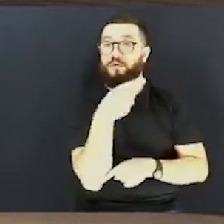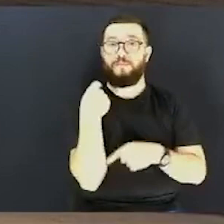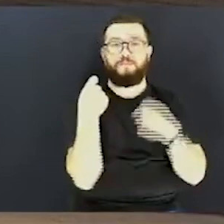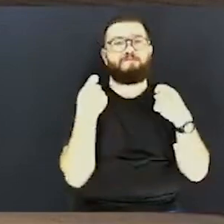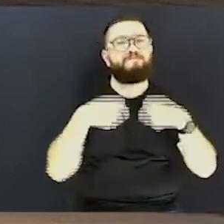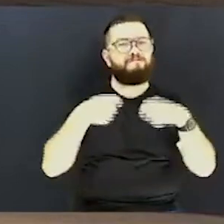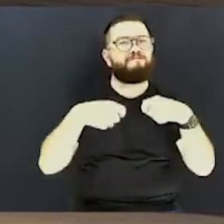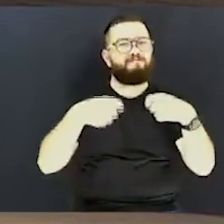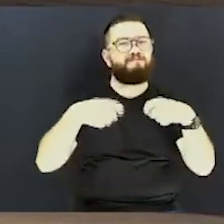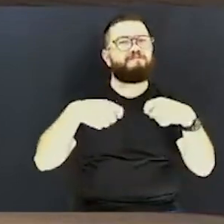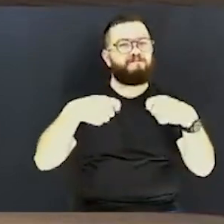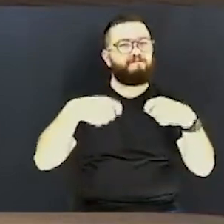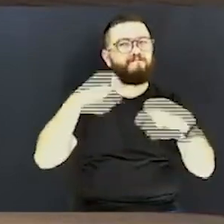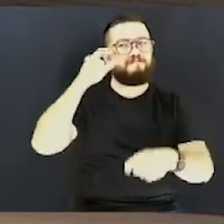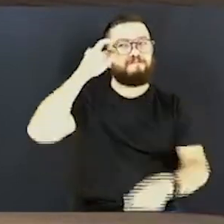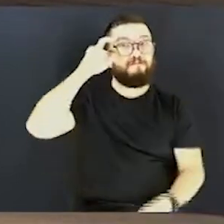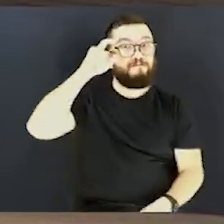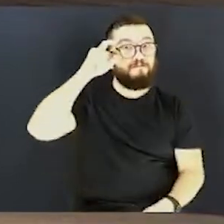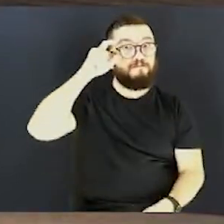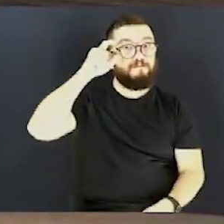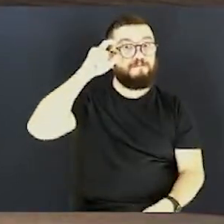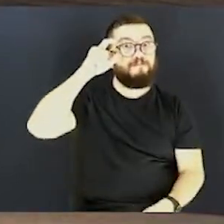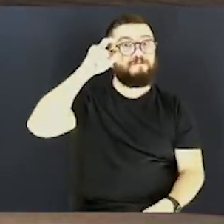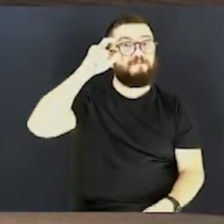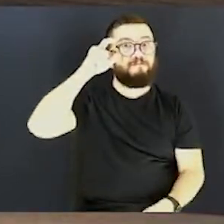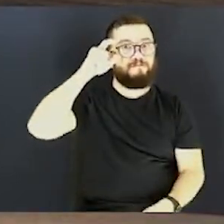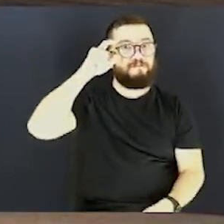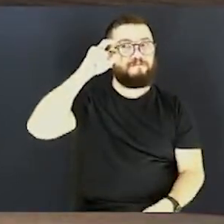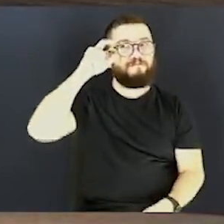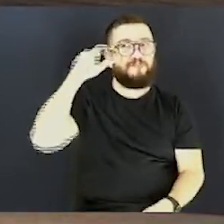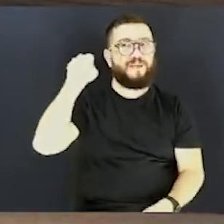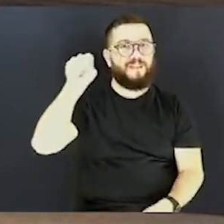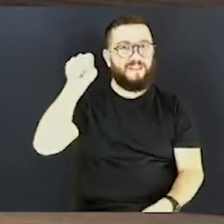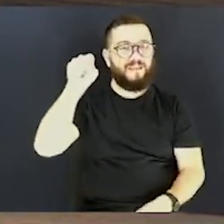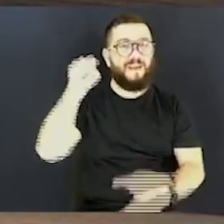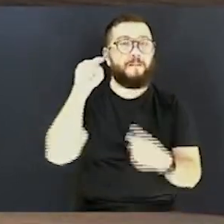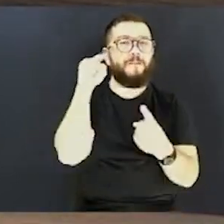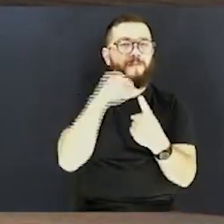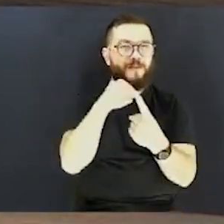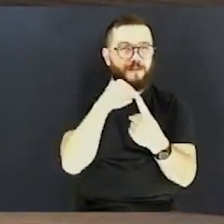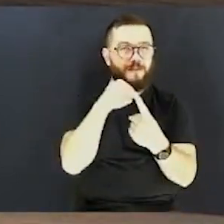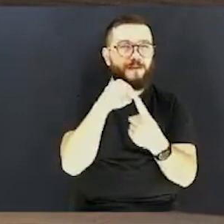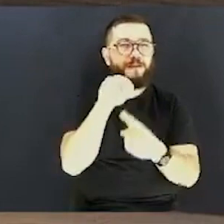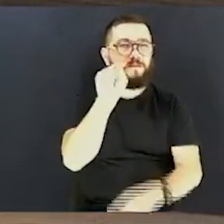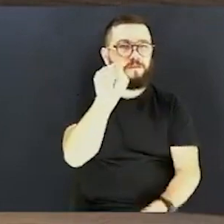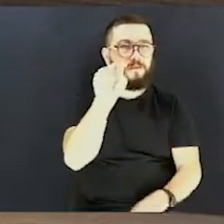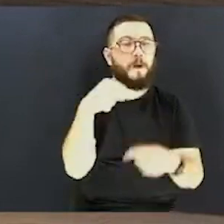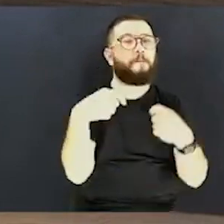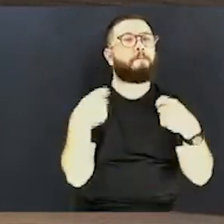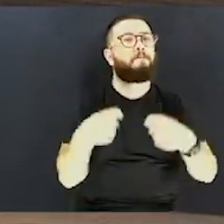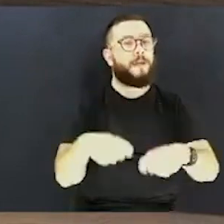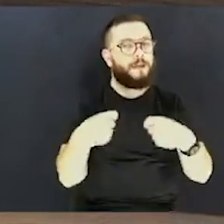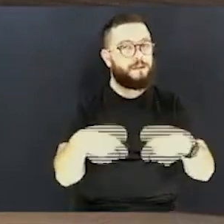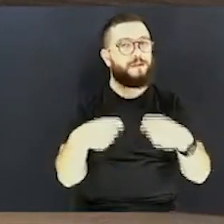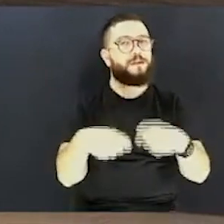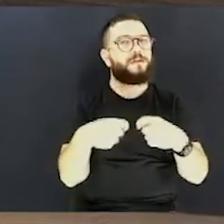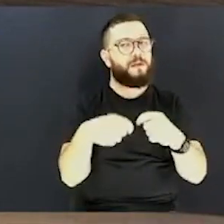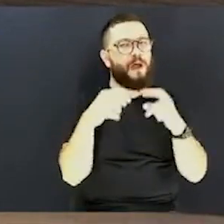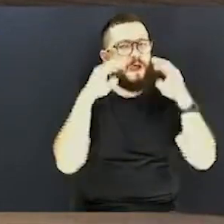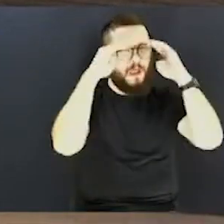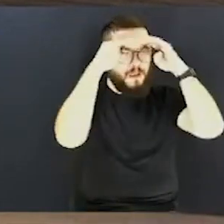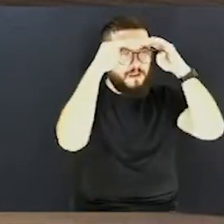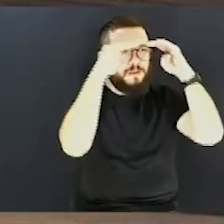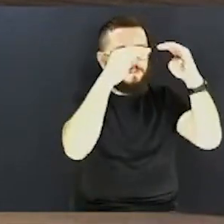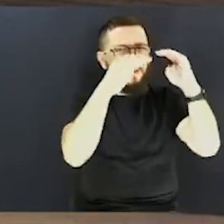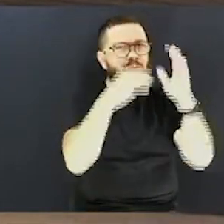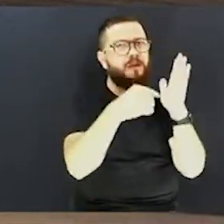e a fiscalização dessas metas, né, para que elas sejam realmente cumpridas no nosso município. Em relação à questão do